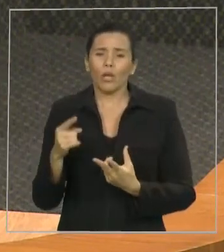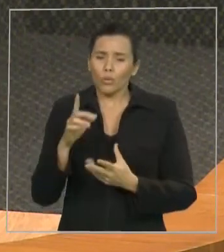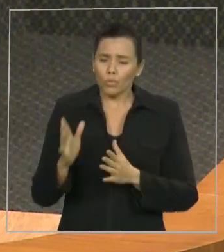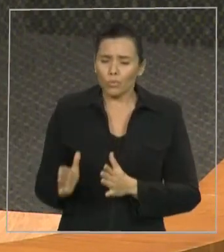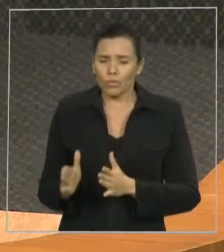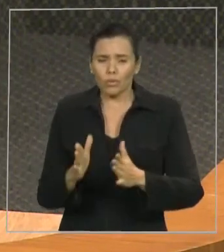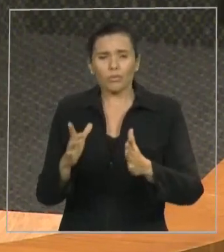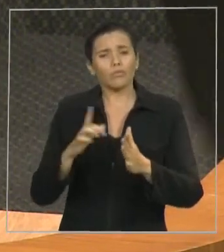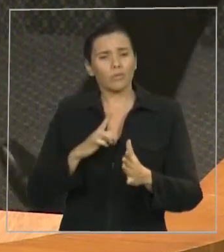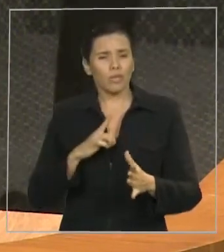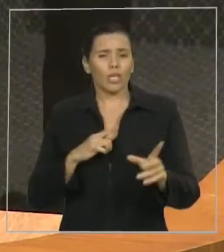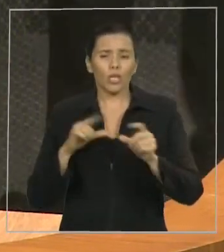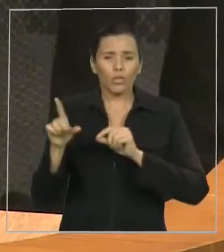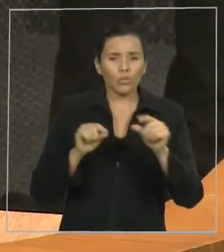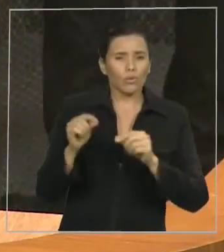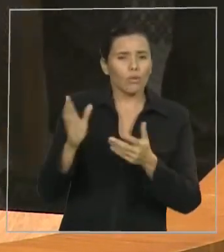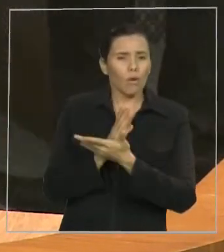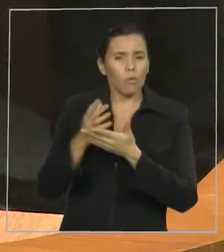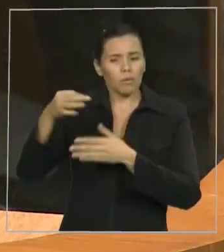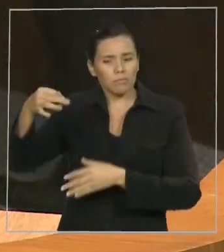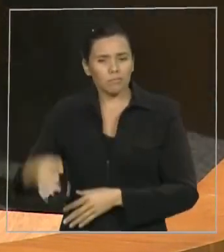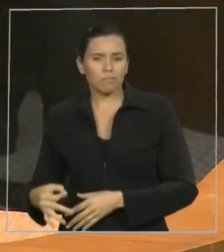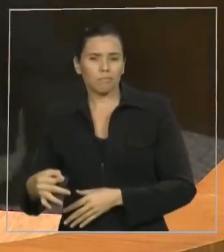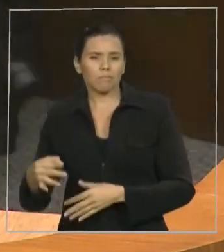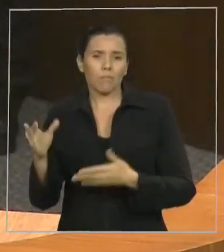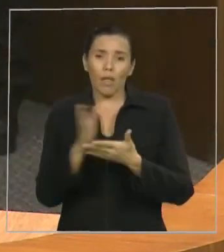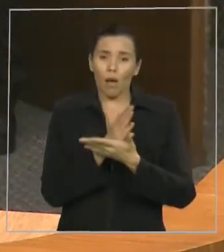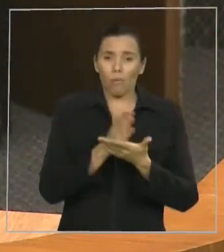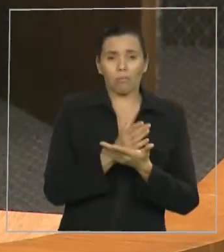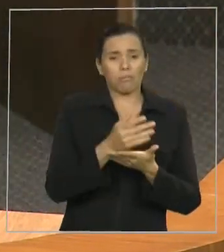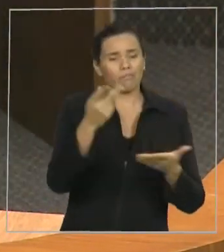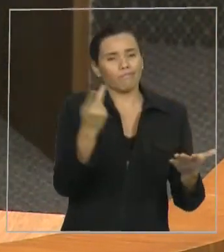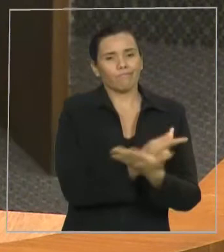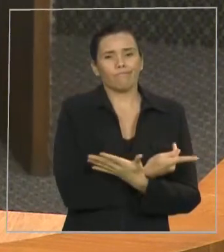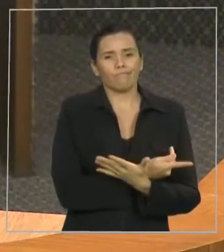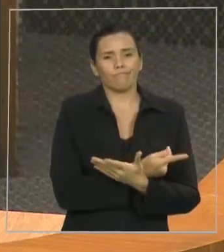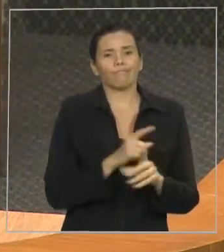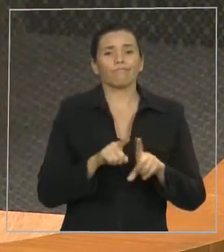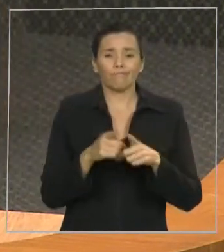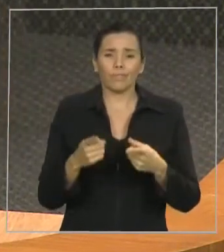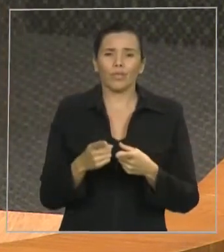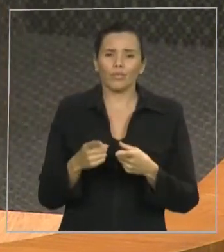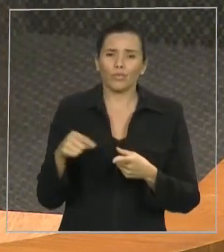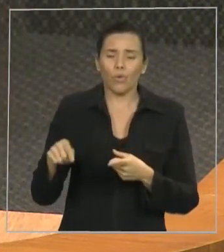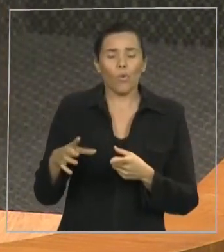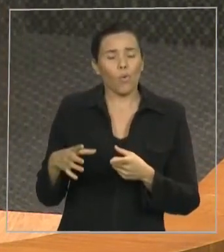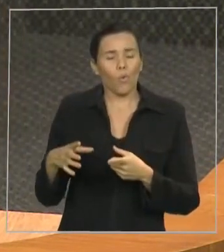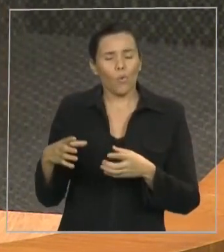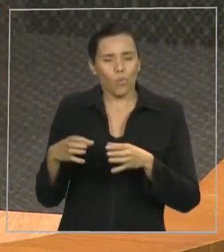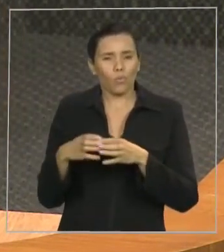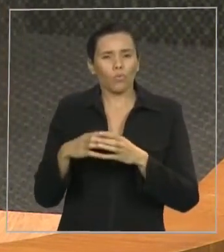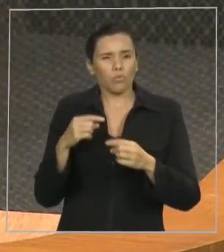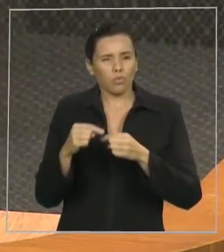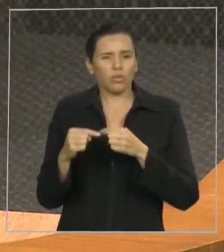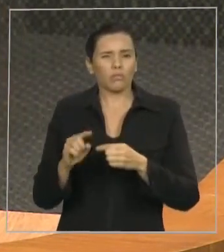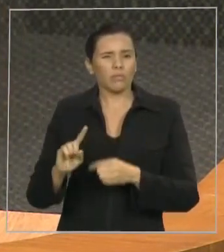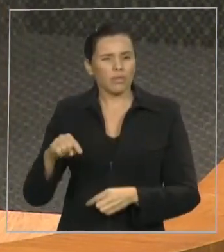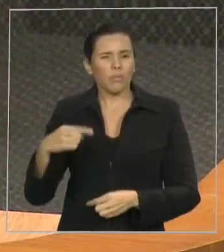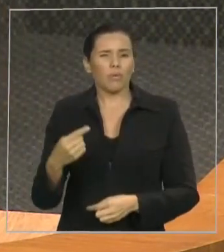que prevaleceu os acertos, porque o partido soube se posicionar, depois que fez a sua reflexão, com